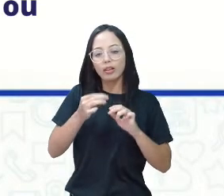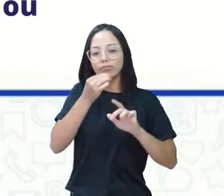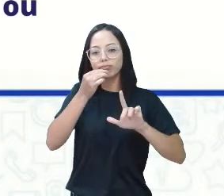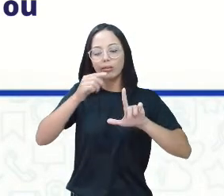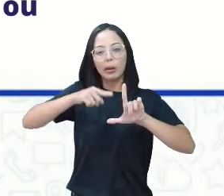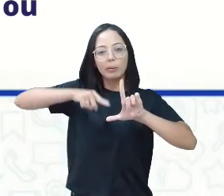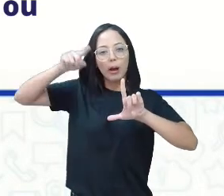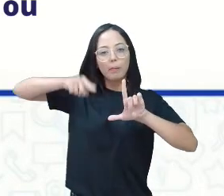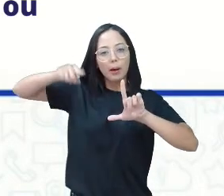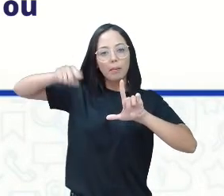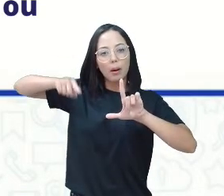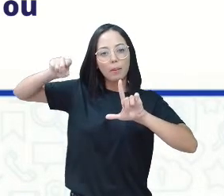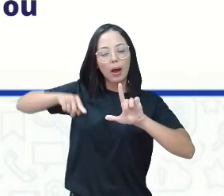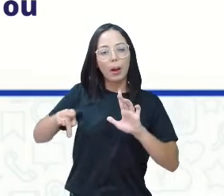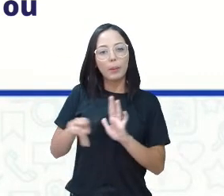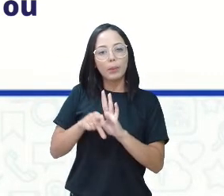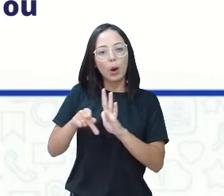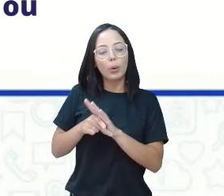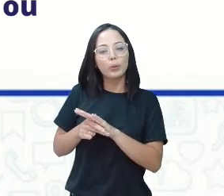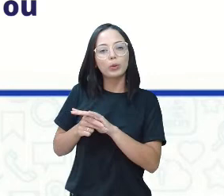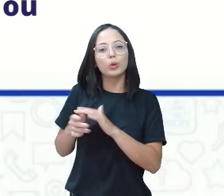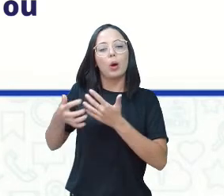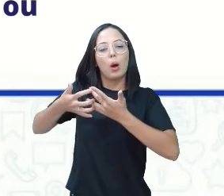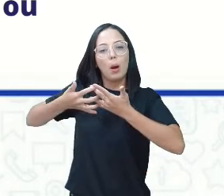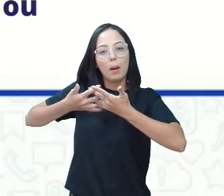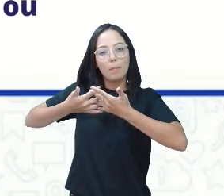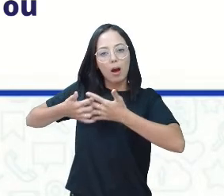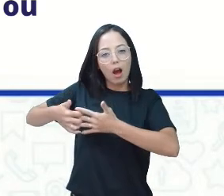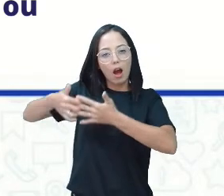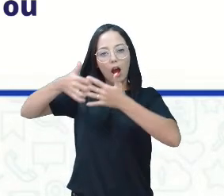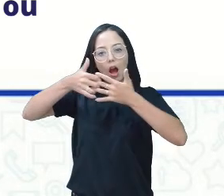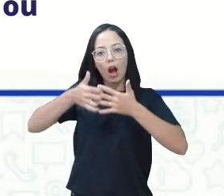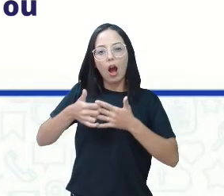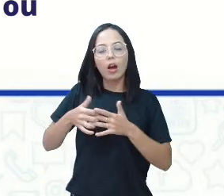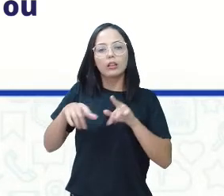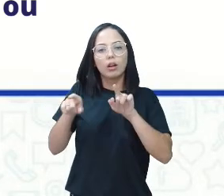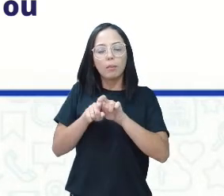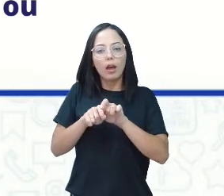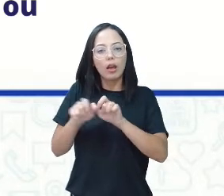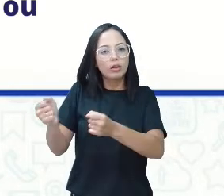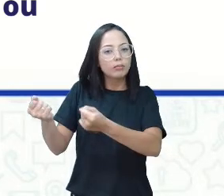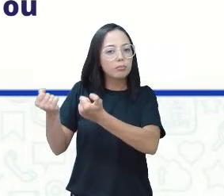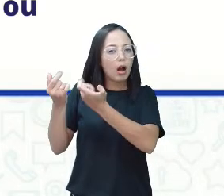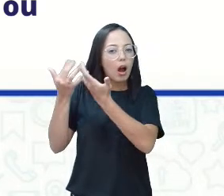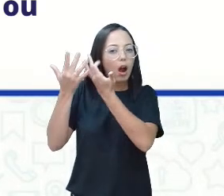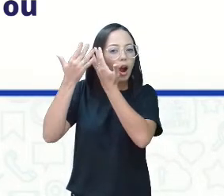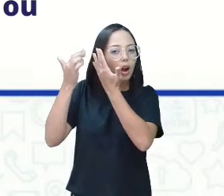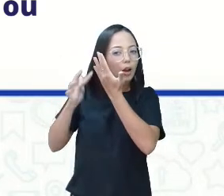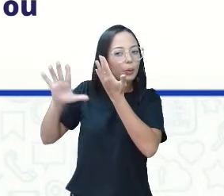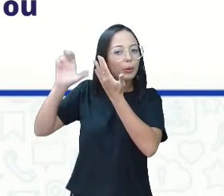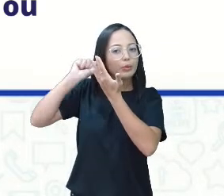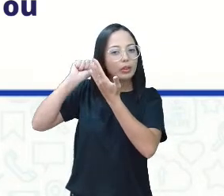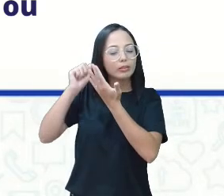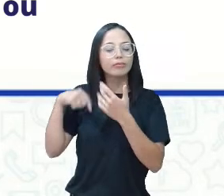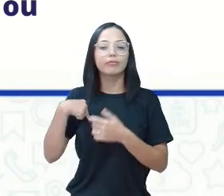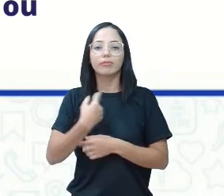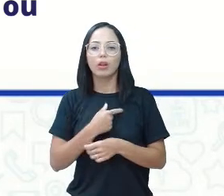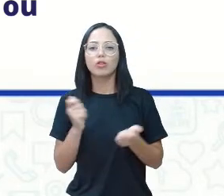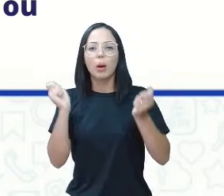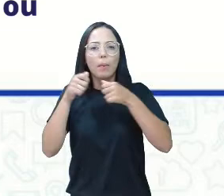que são ondas mecânicas, né? Elas se propagam no ar e chegam até o nosso ouvido e a gente